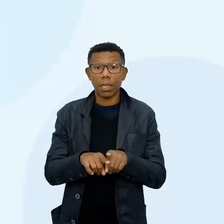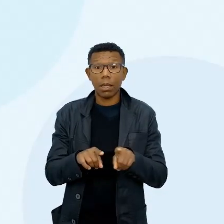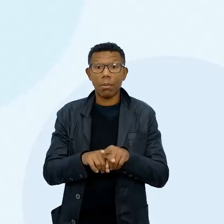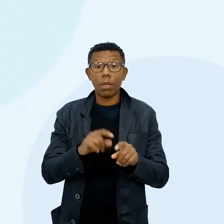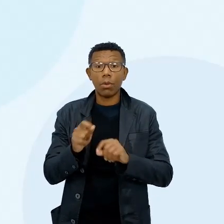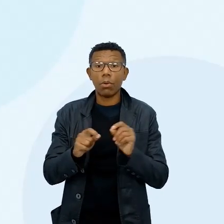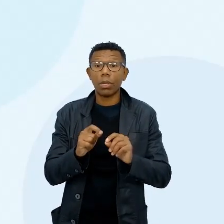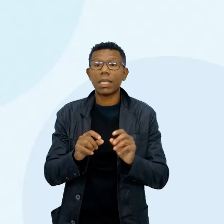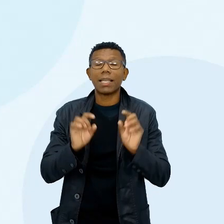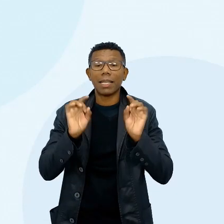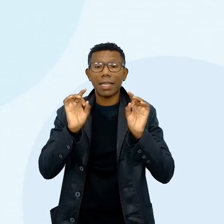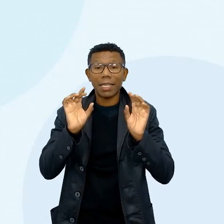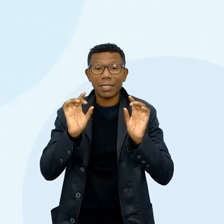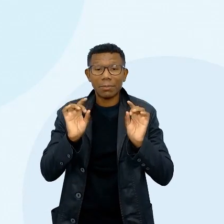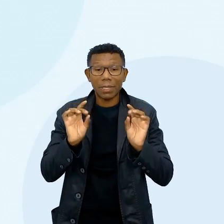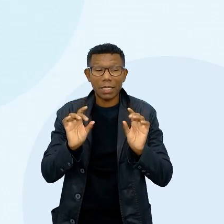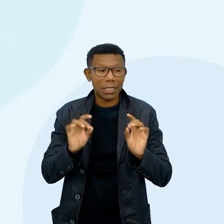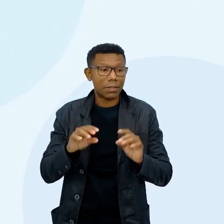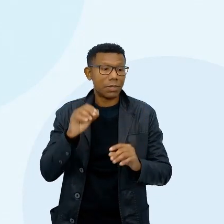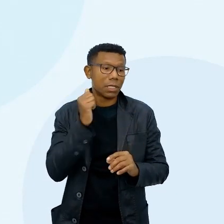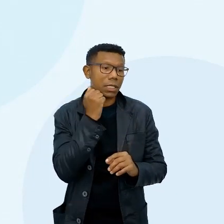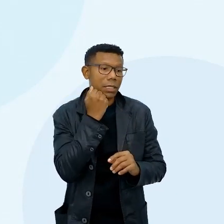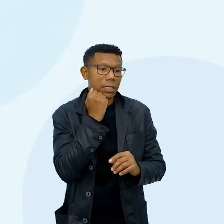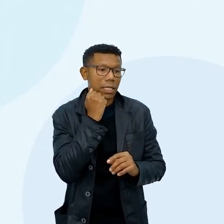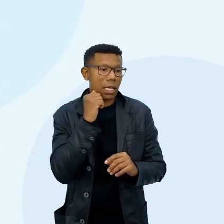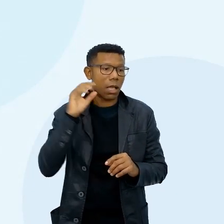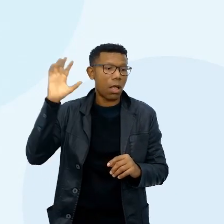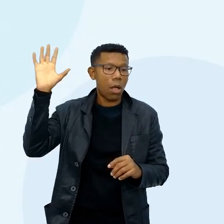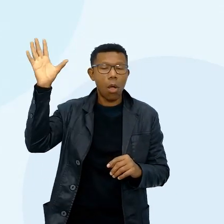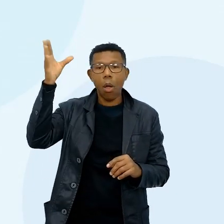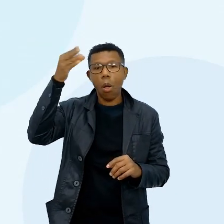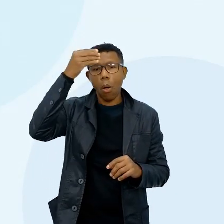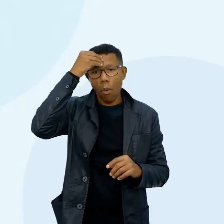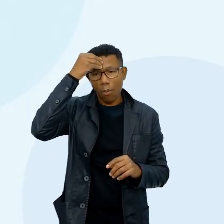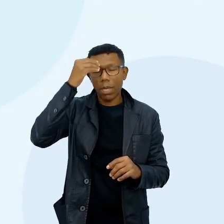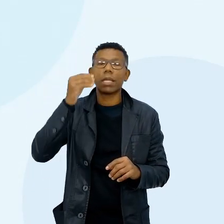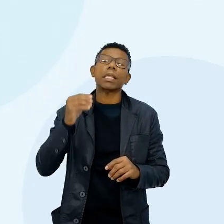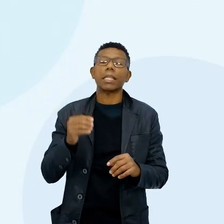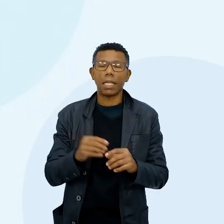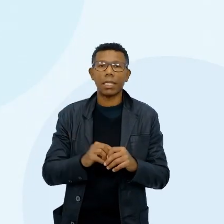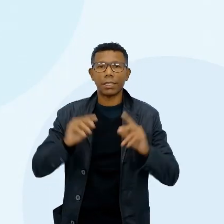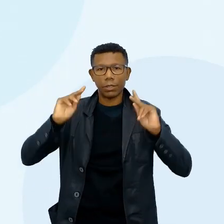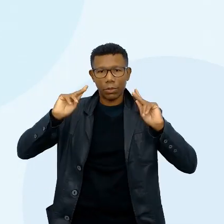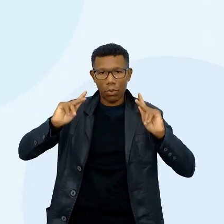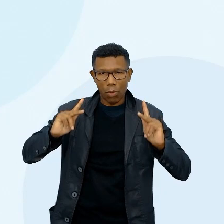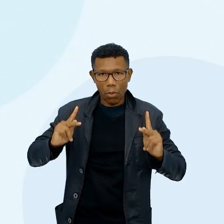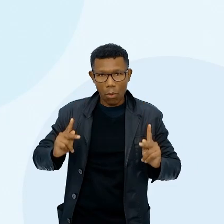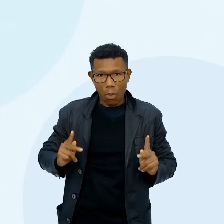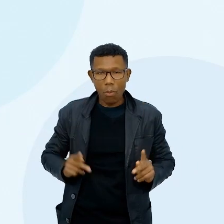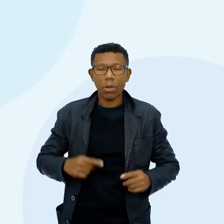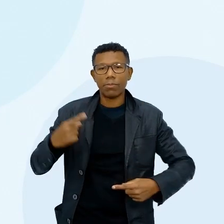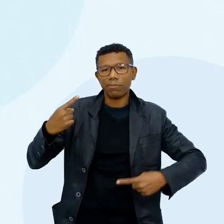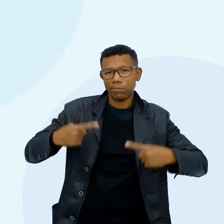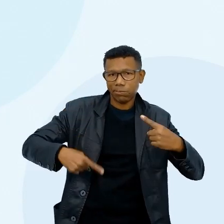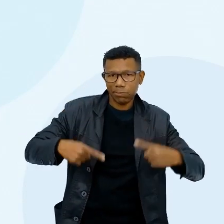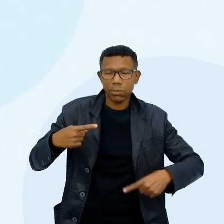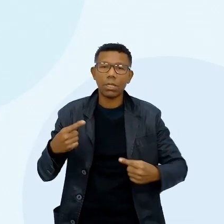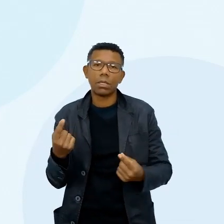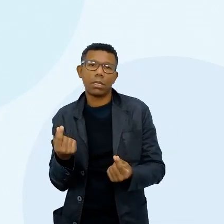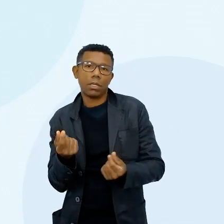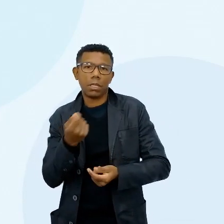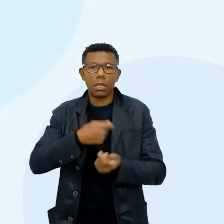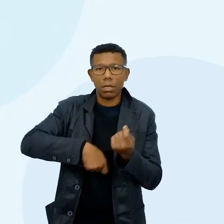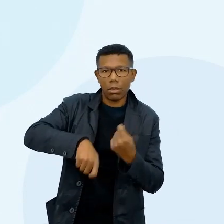Competência específica das áreas de ciências humanas, né? Faremos o que? Analisar os processos políticos, econômicos,